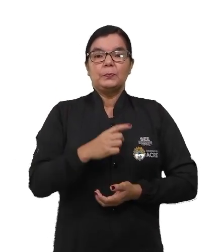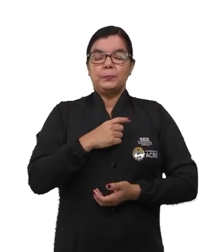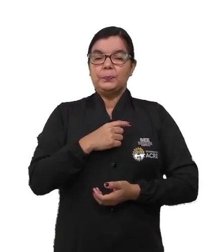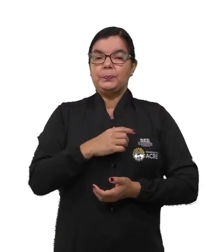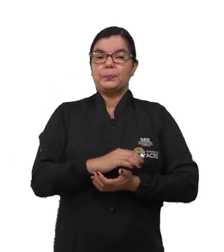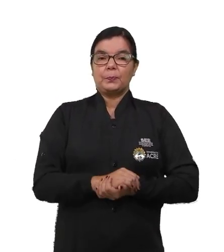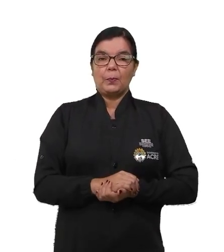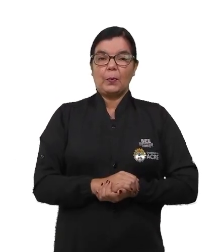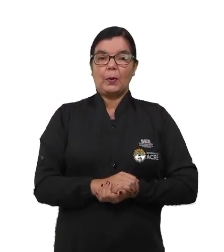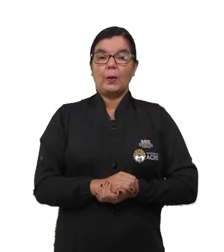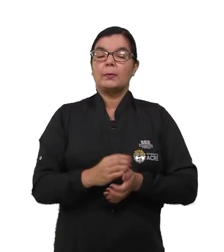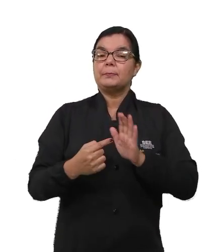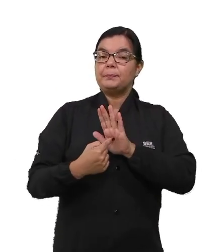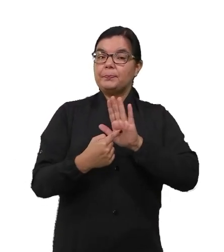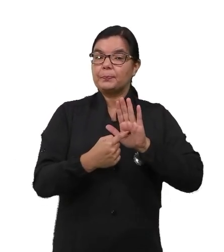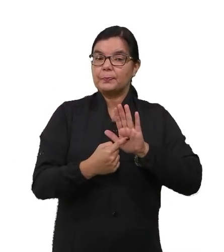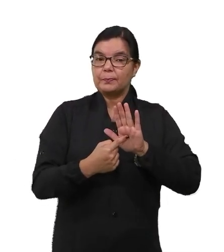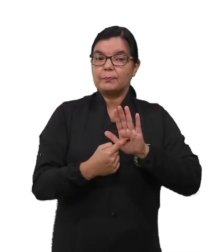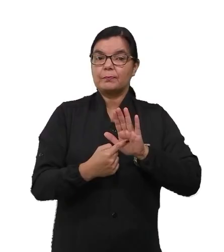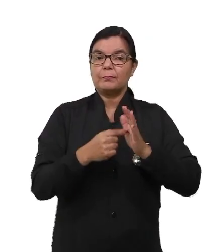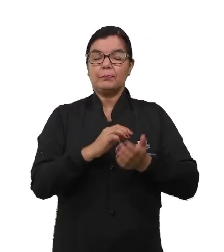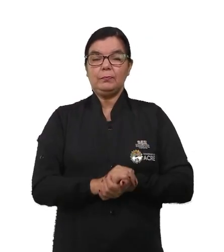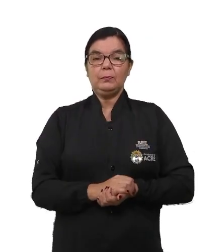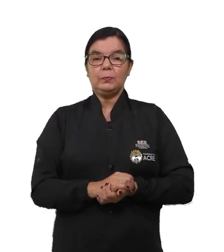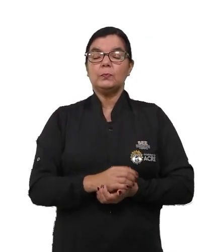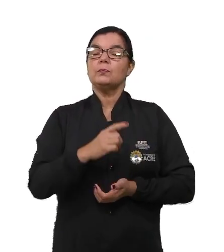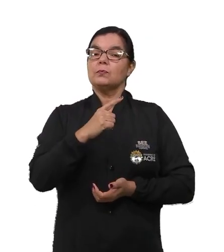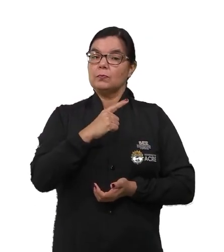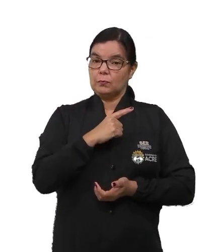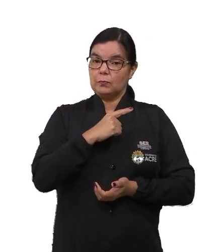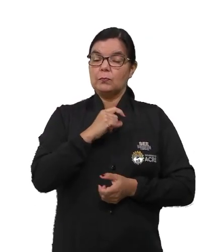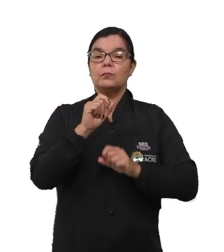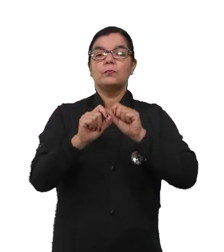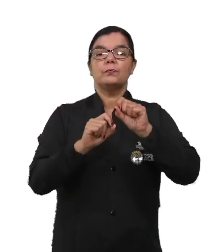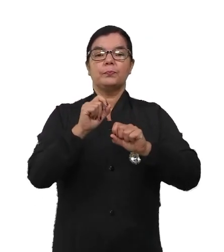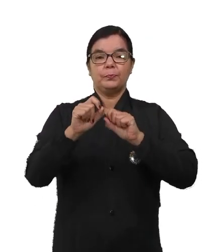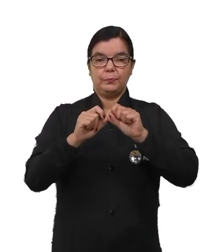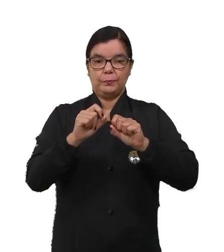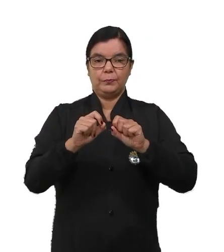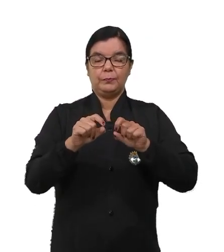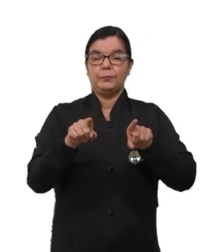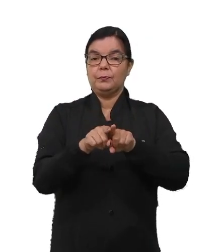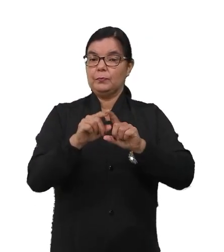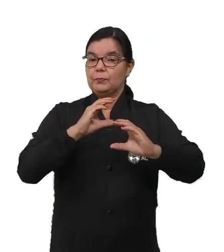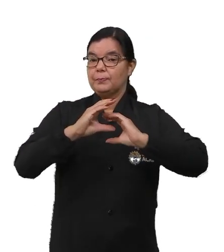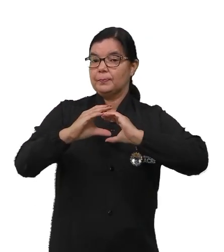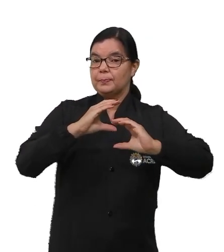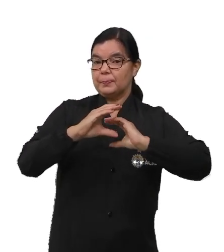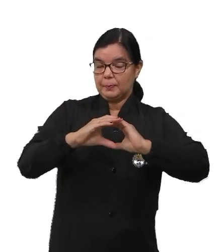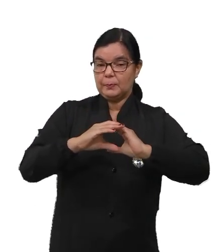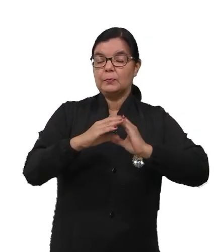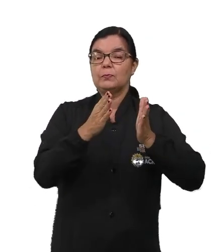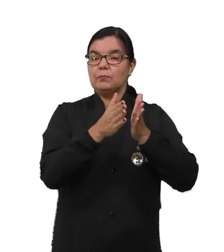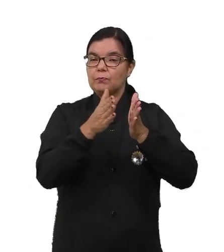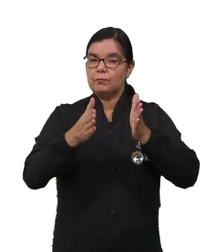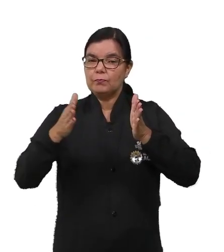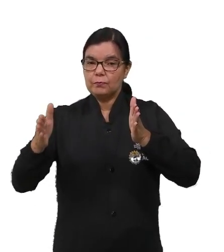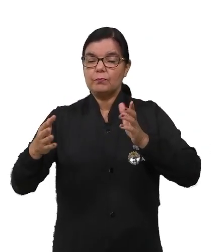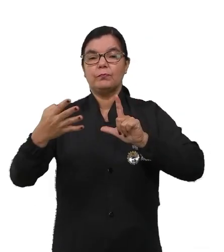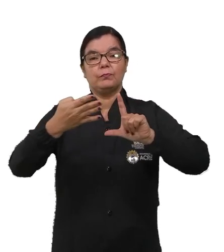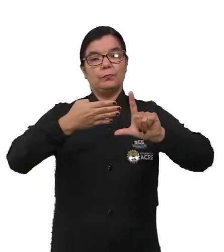azul agora apontando. Então, nós temos que, Meios de comunicação de massa